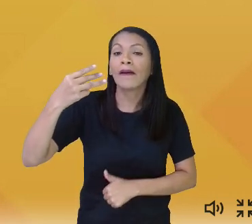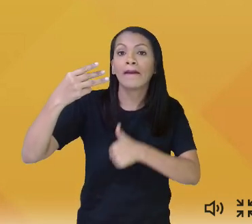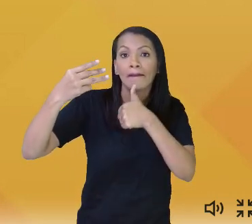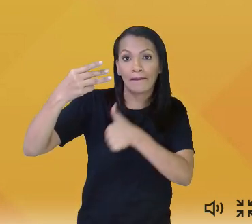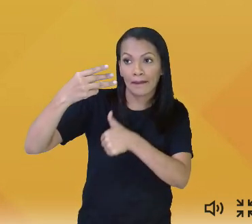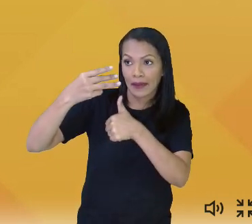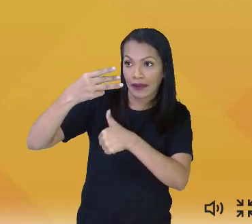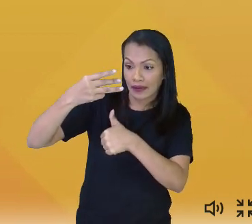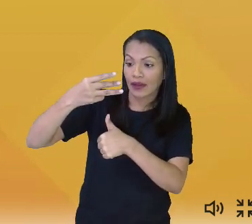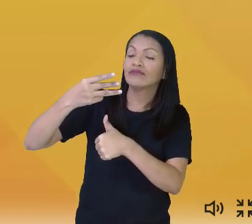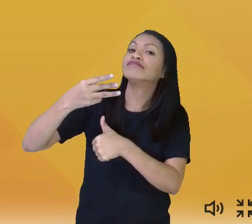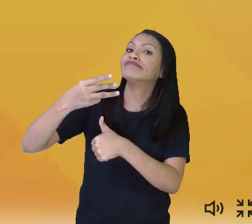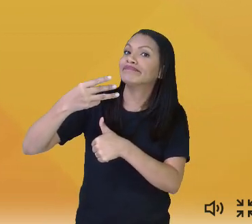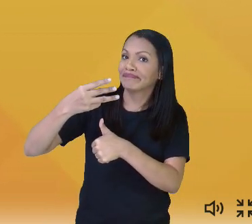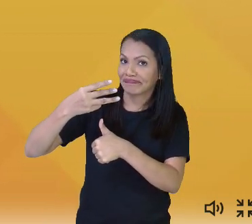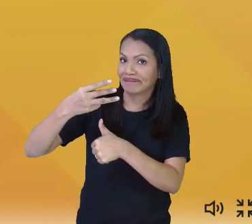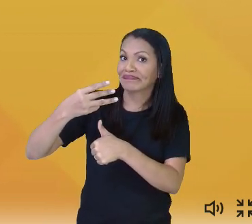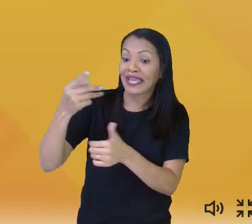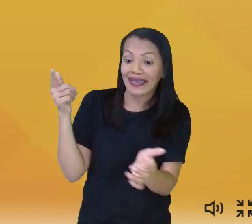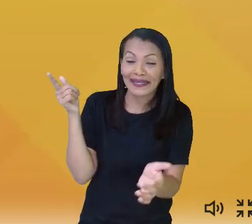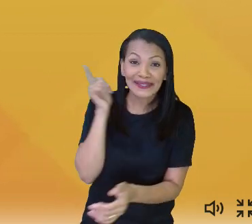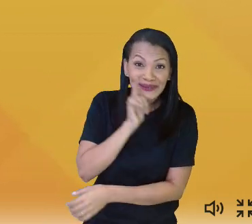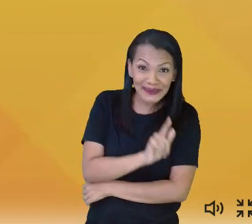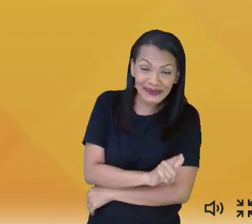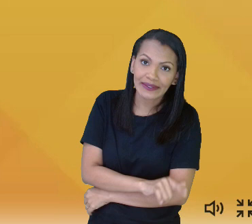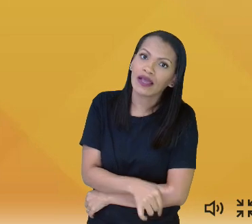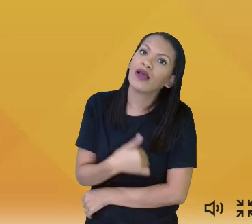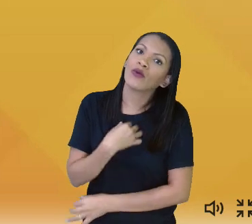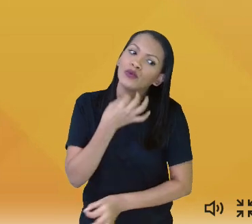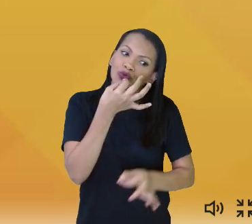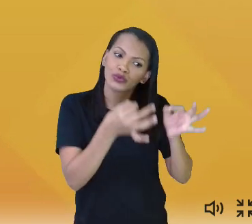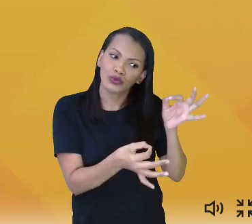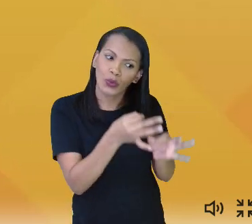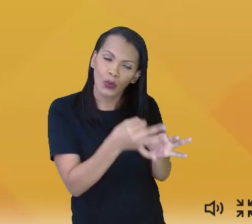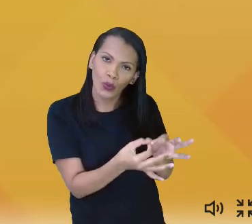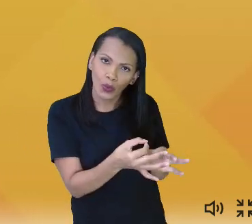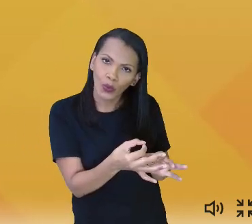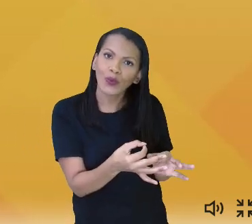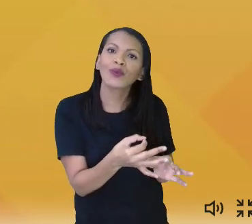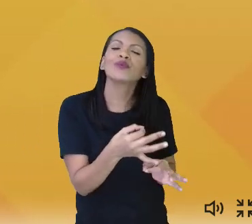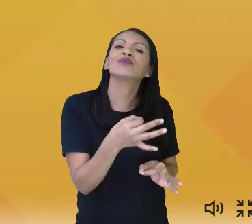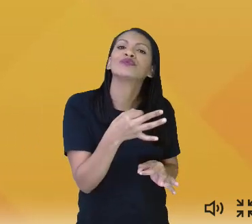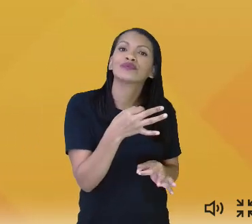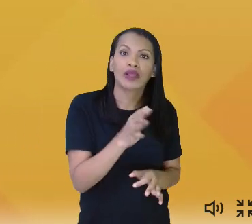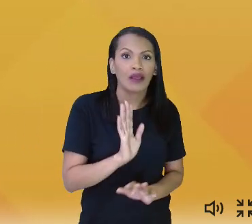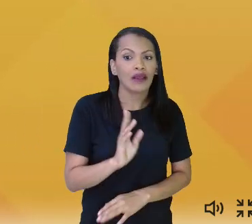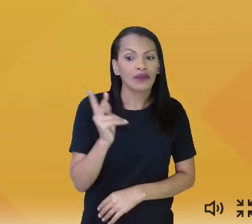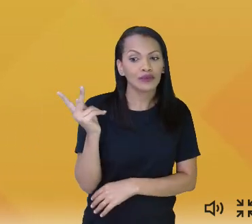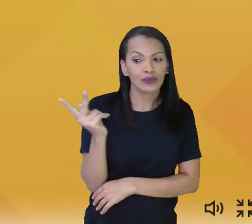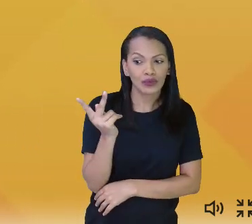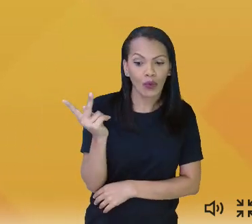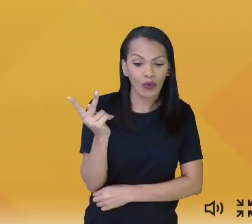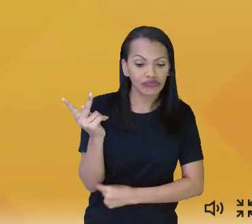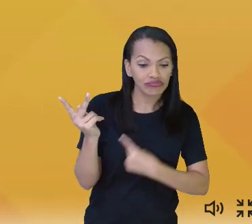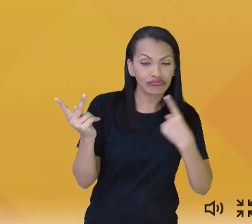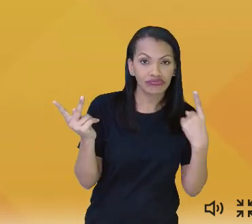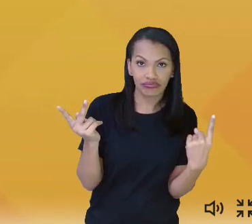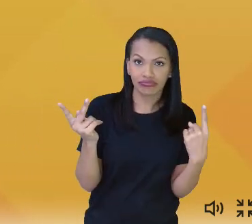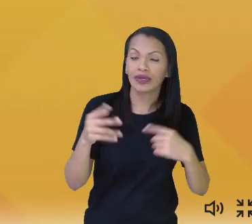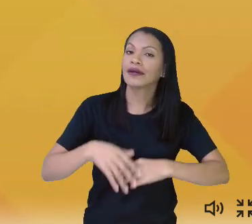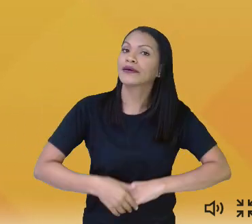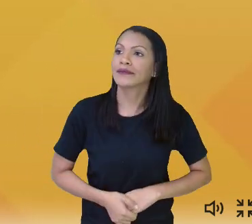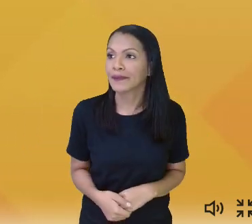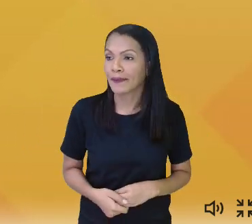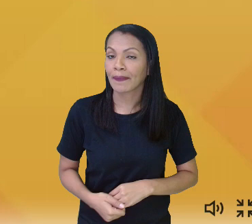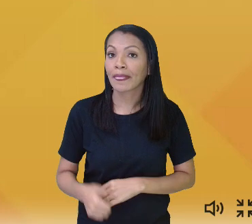justa? Tá vendo como eu sou justa? Tá vendo? Quinto ano, ética acima de tudo. Tá quanto? 2 a 1 pra mim, é? É, 2 a 1. A primeira